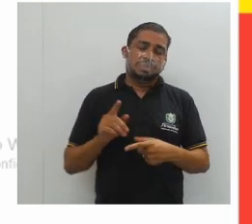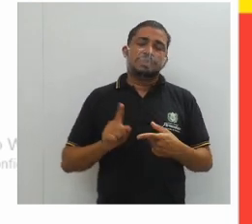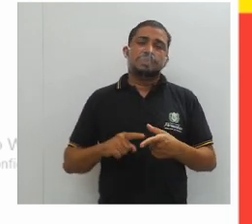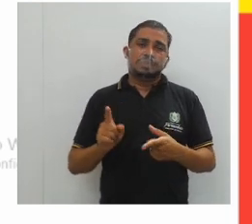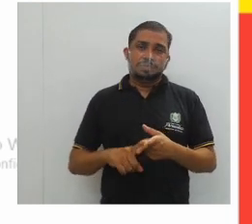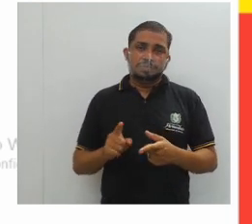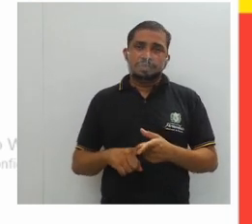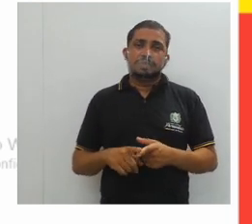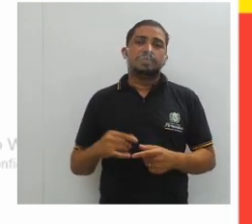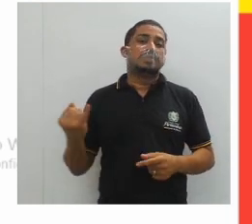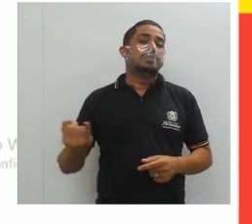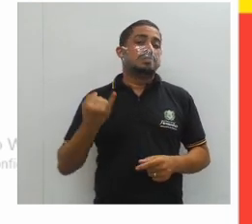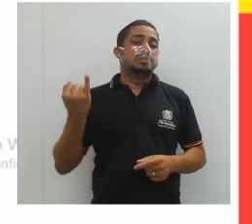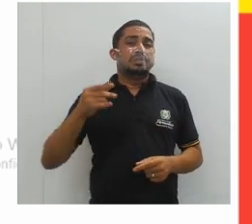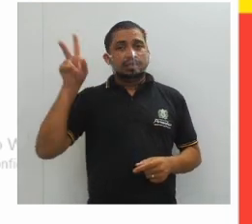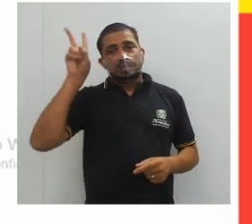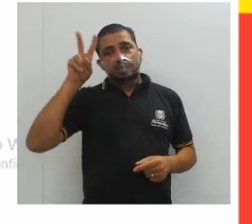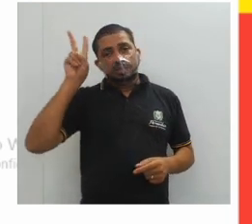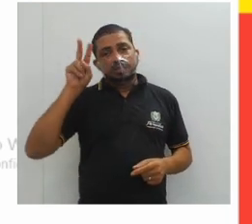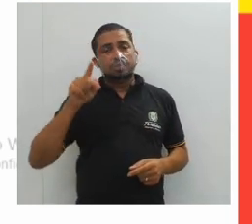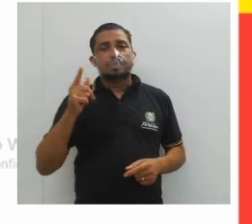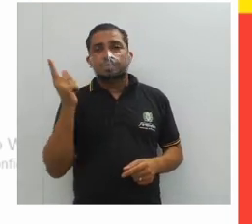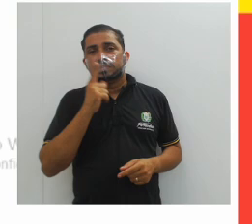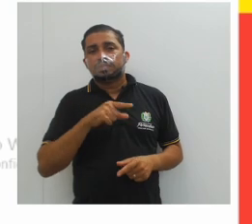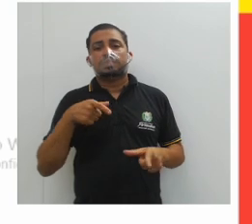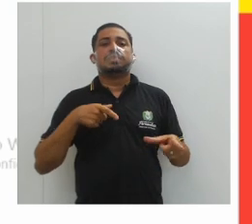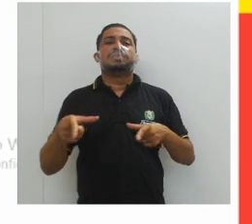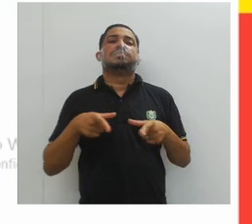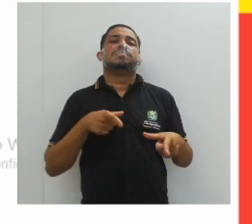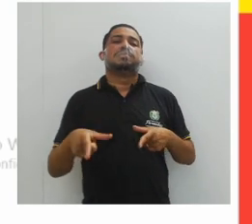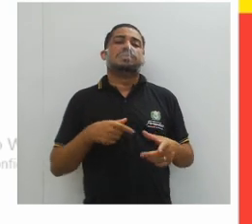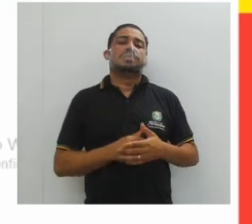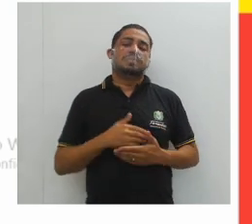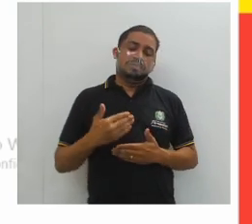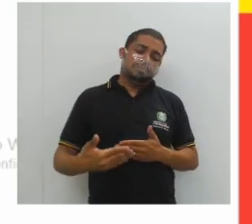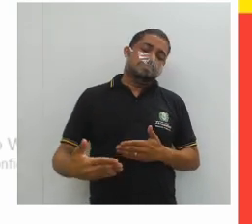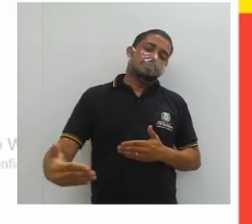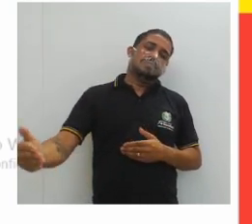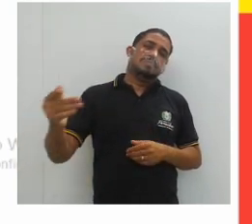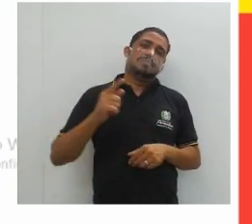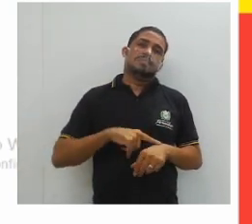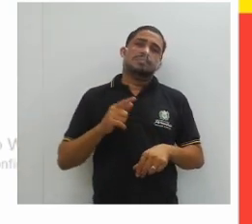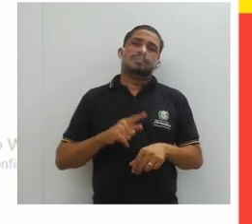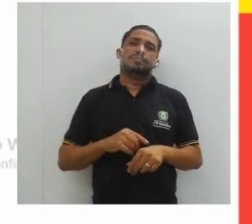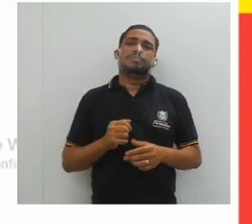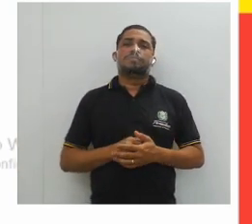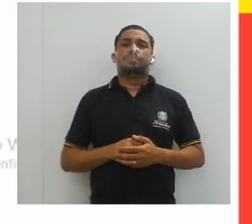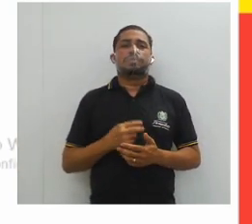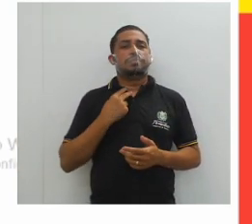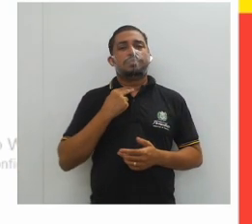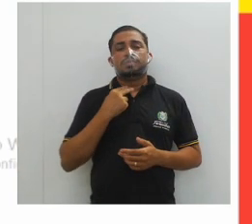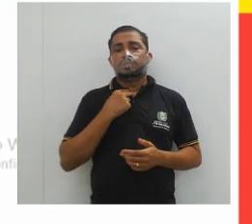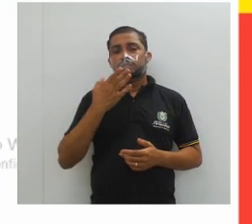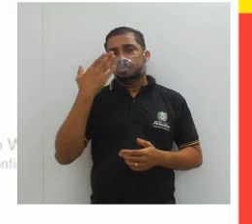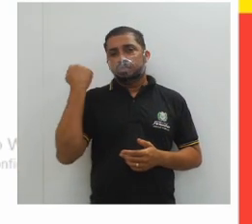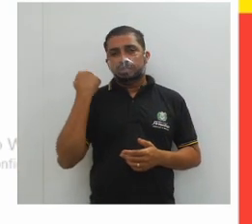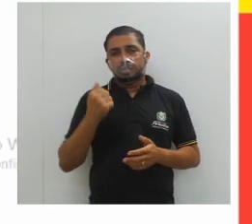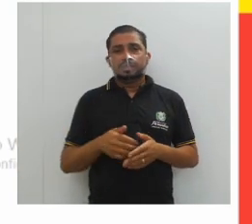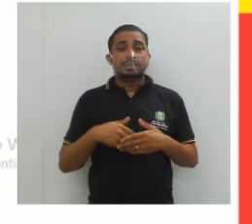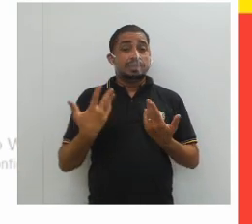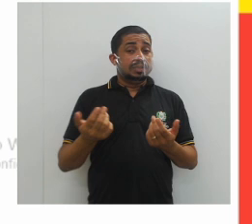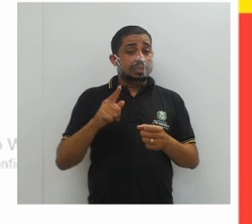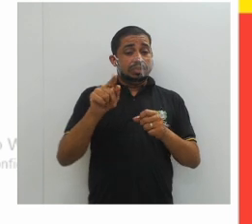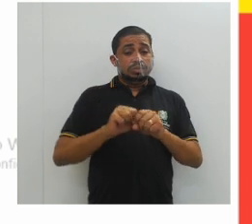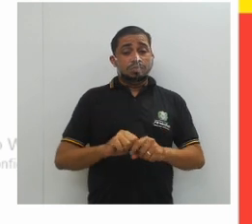bojo. É sempre importante lembrar essas conquistas dos trabalhadores ao longo do tempo. A gente não pode deixar de esquecer, né? Está aí um